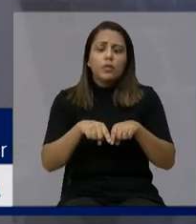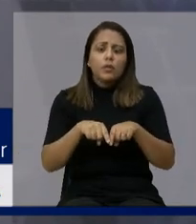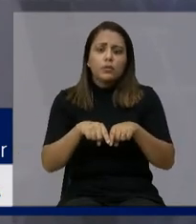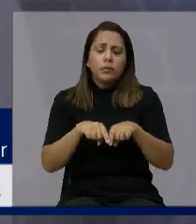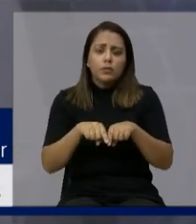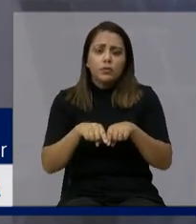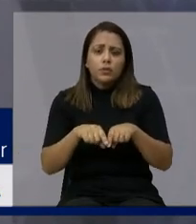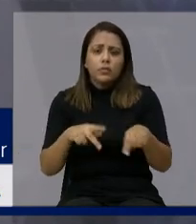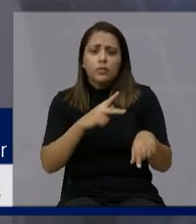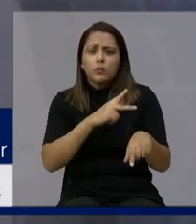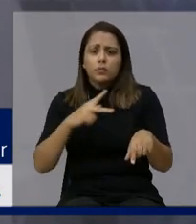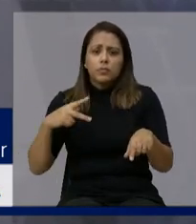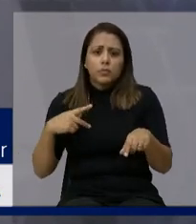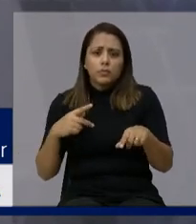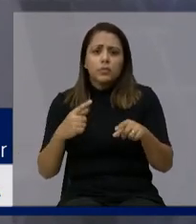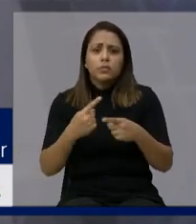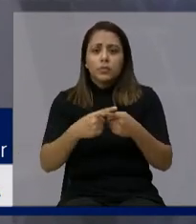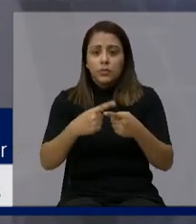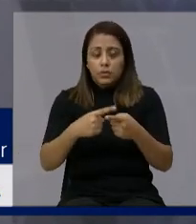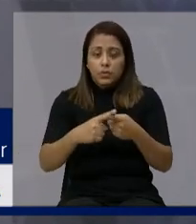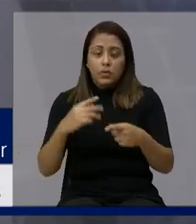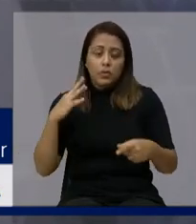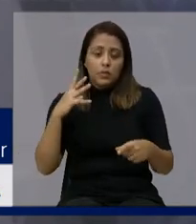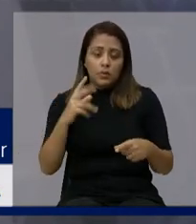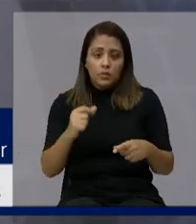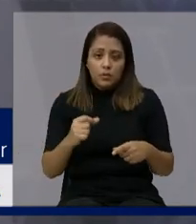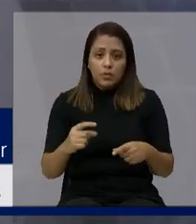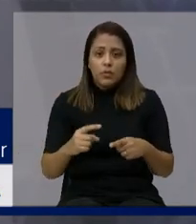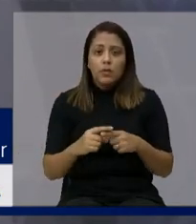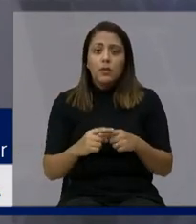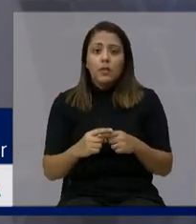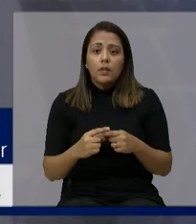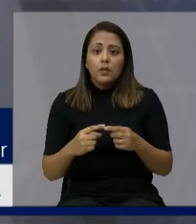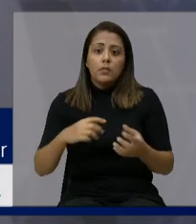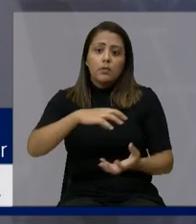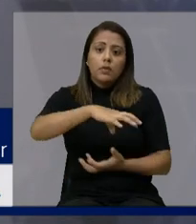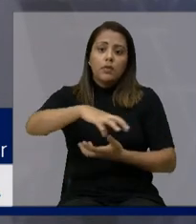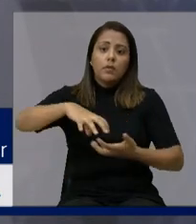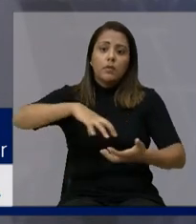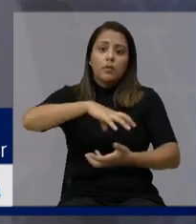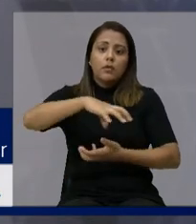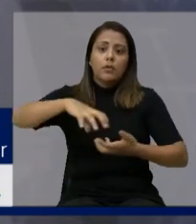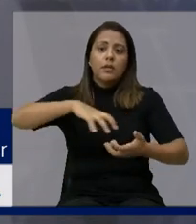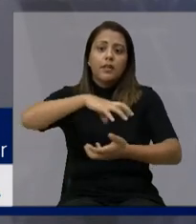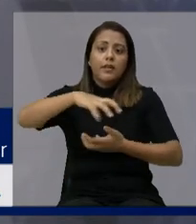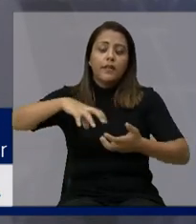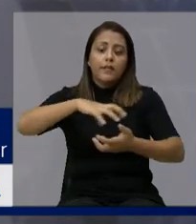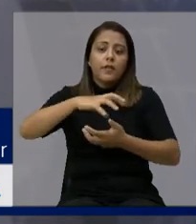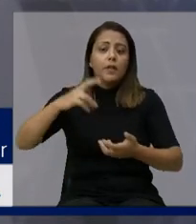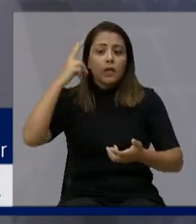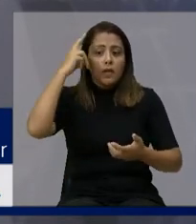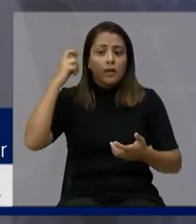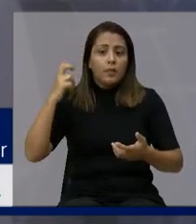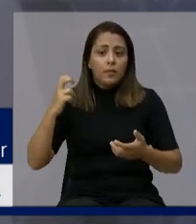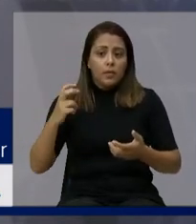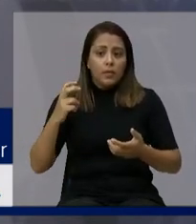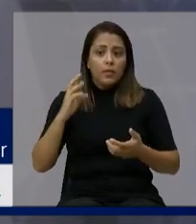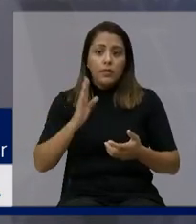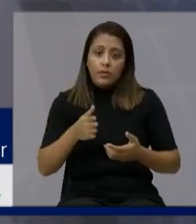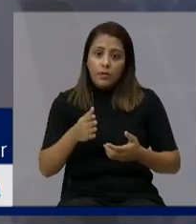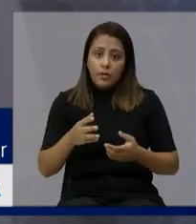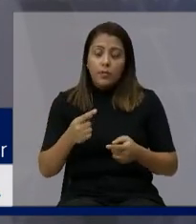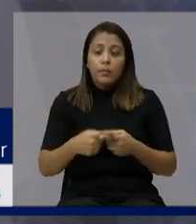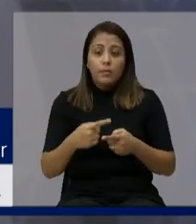CITESESP, pois a categoria decidiu entrar em greve a partir de amanhã, em campanha salarial